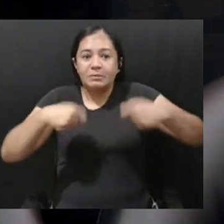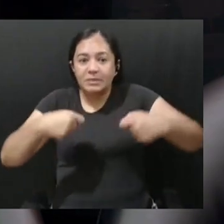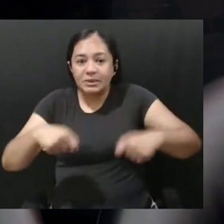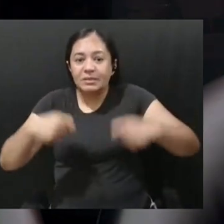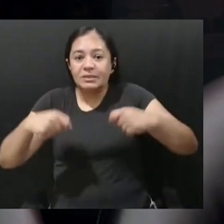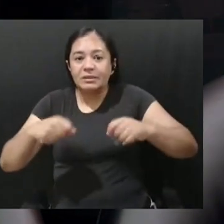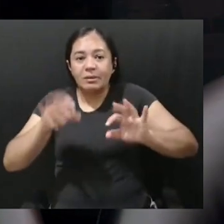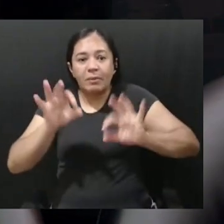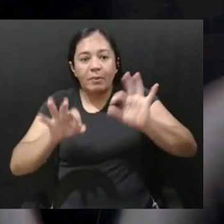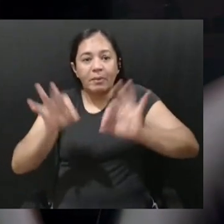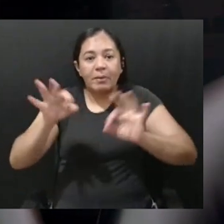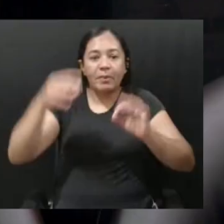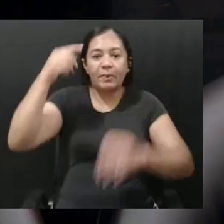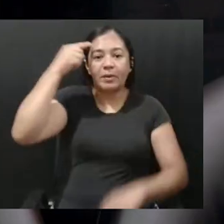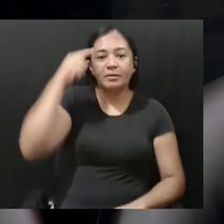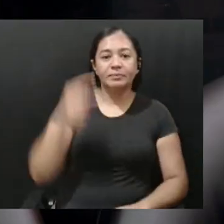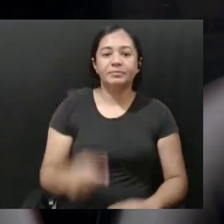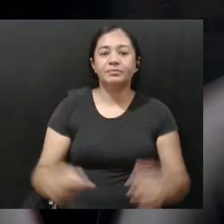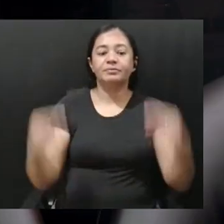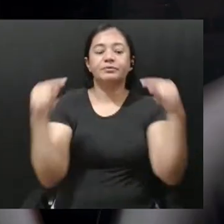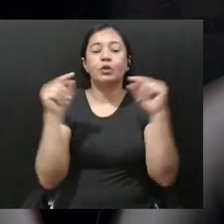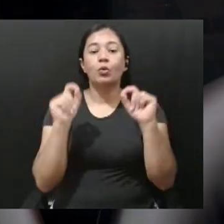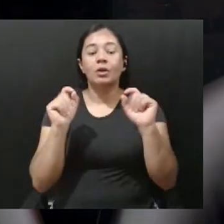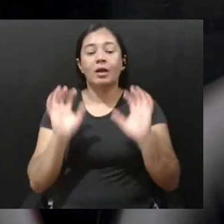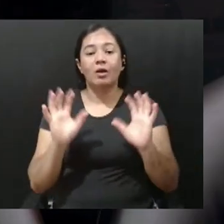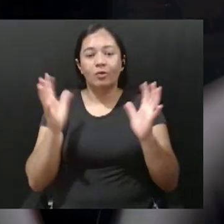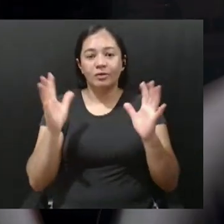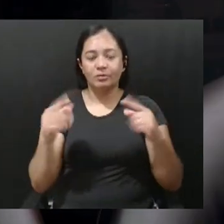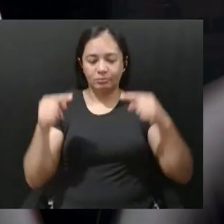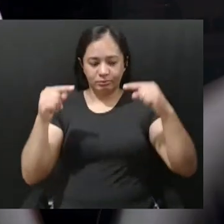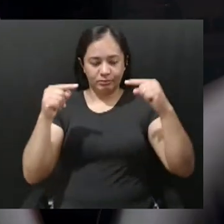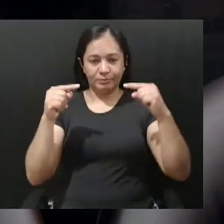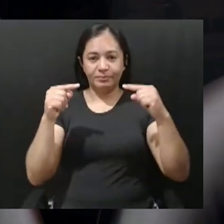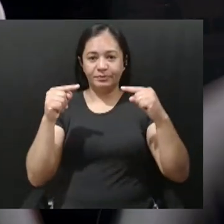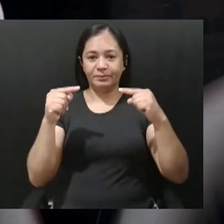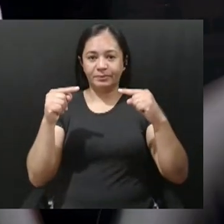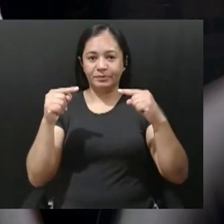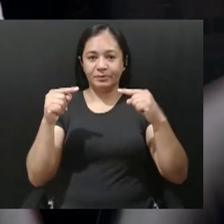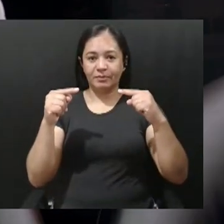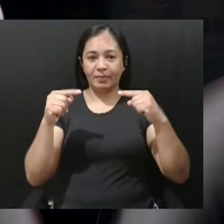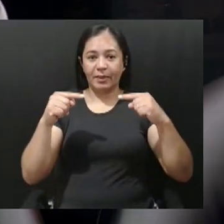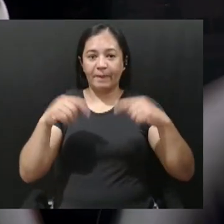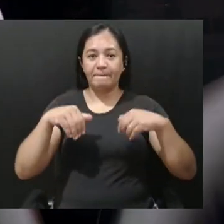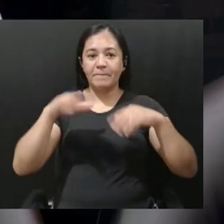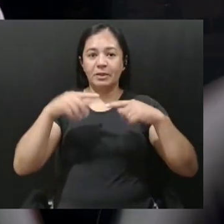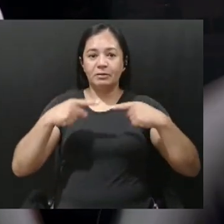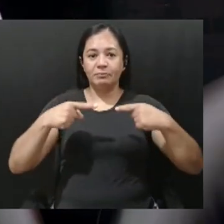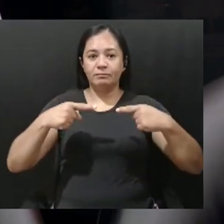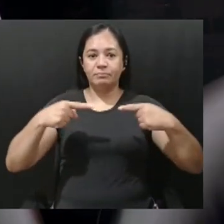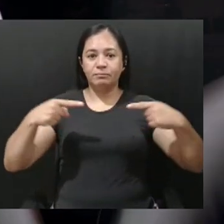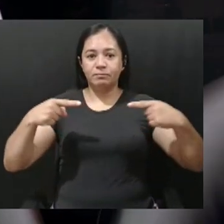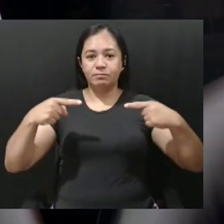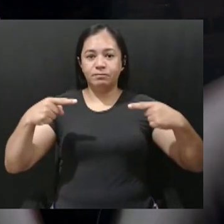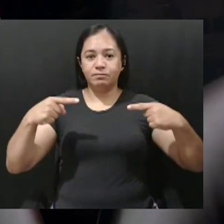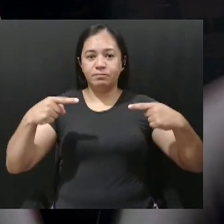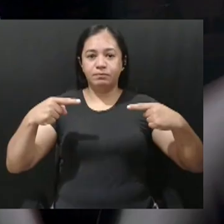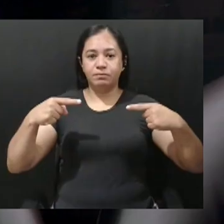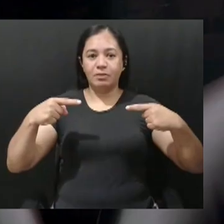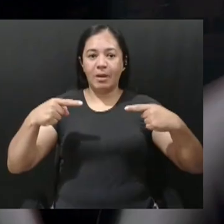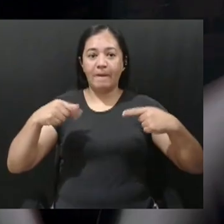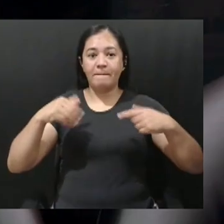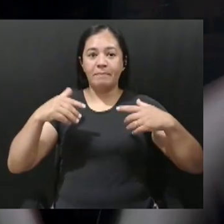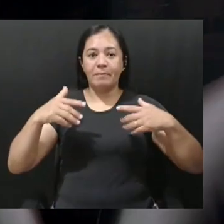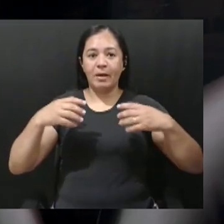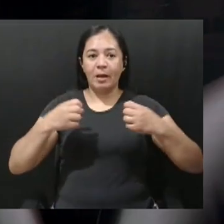mais, etc. O que que acontece? Quando você, quanto mais você puxa, quanto mais você estica, você vai ficando mais preso. E assim funciona.